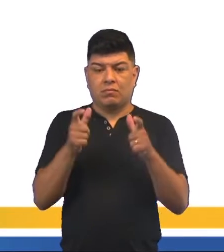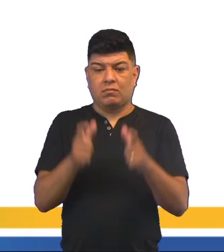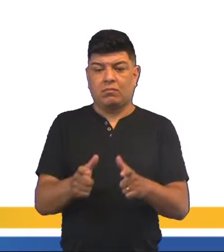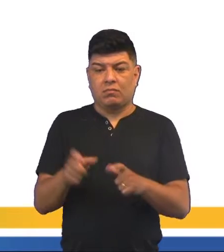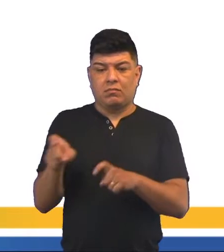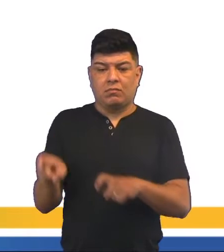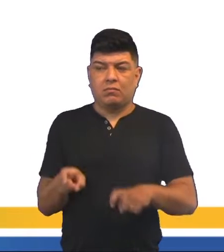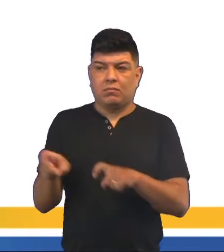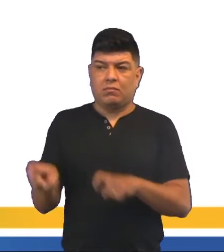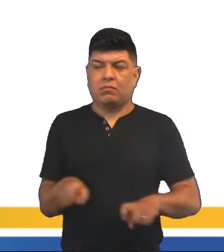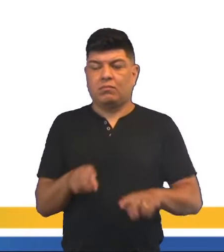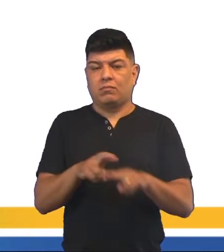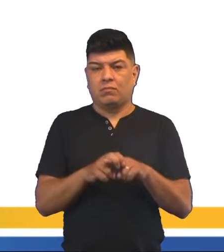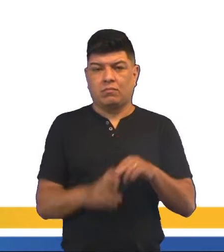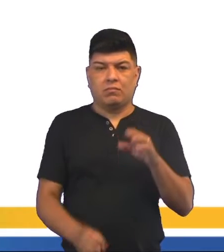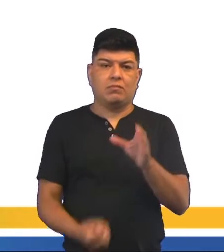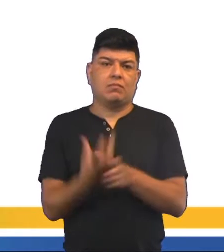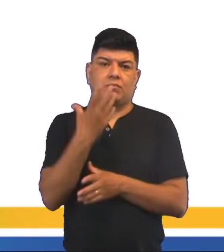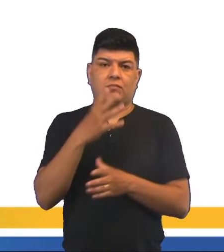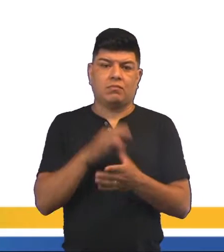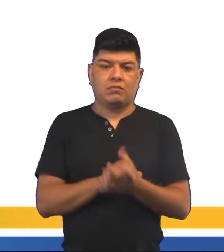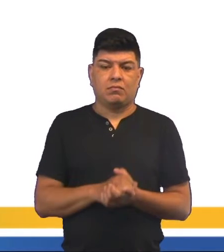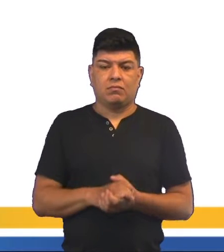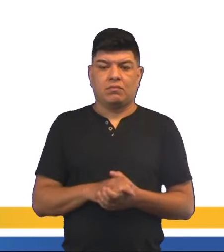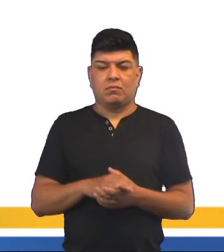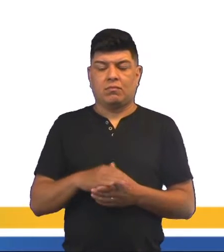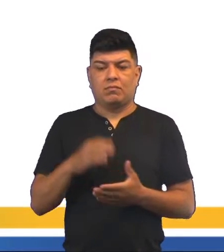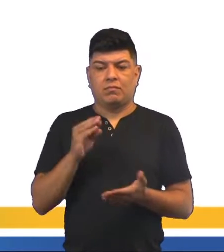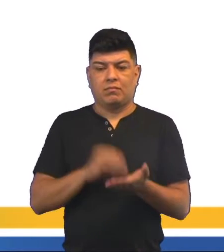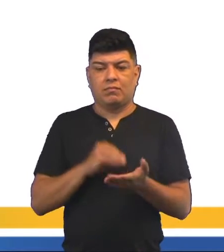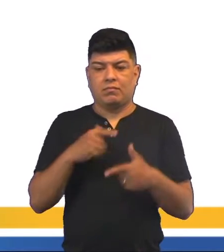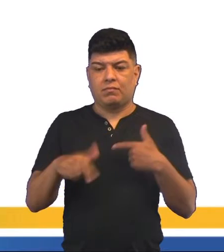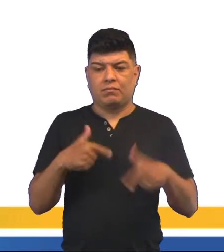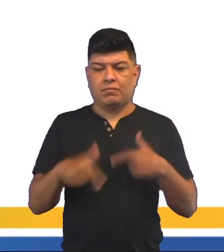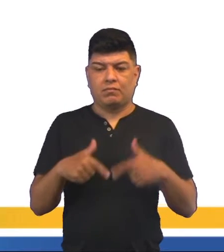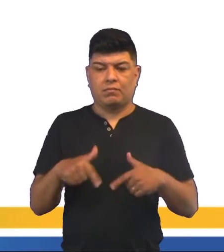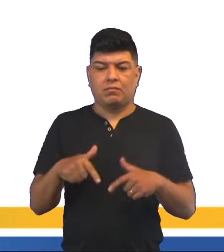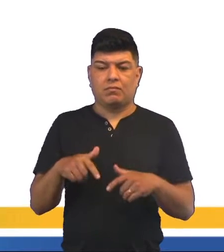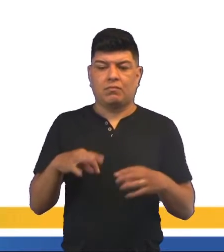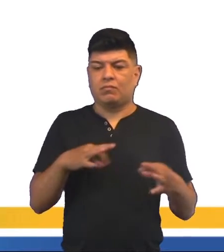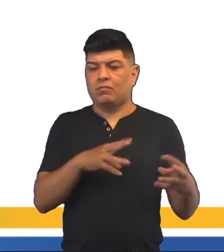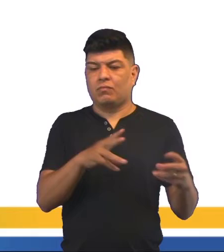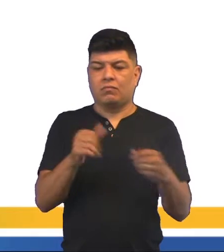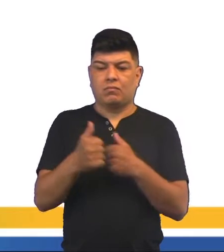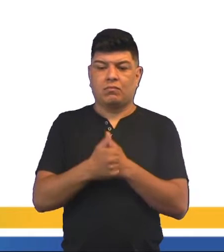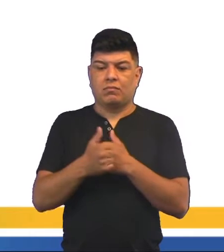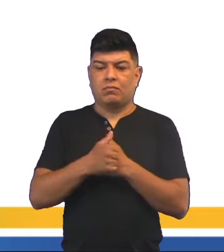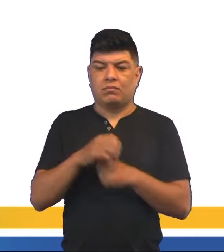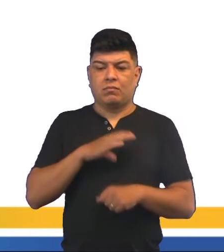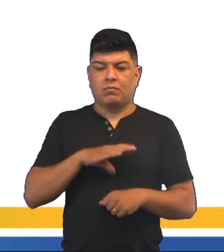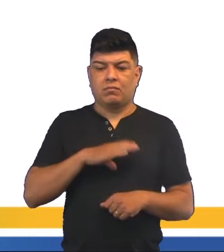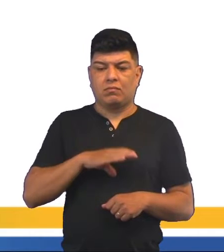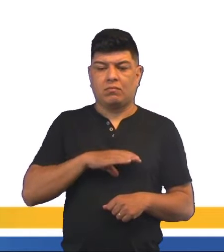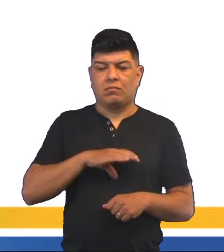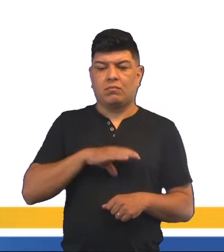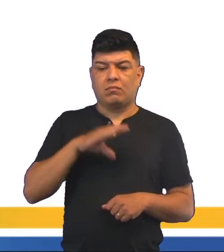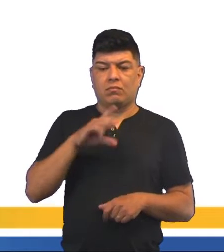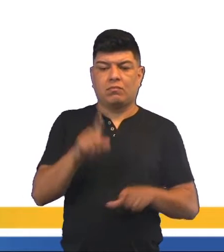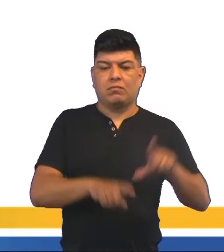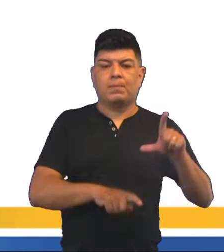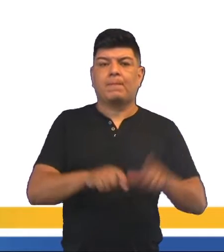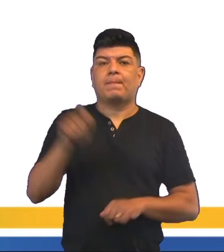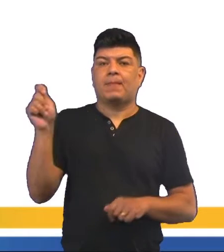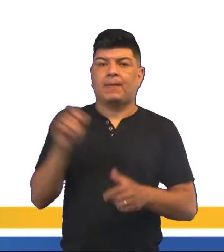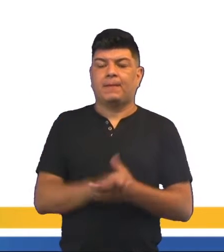dos seringais, dando origem, né, a um contingente de desempregados, né, nos bairros e no entorno ali das cidades acreanas, né.